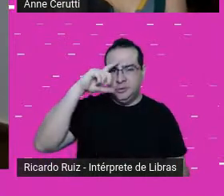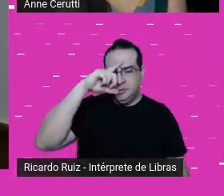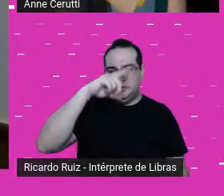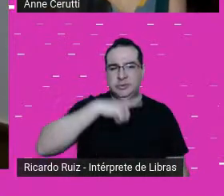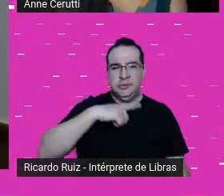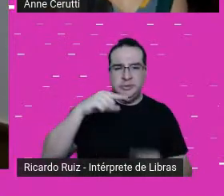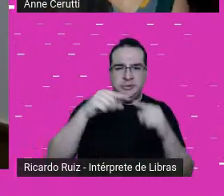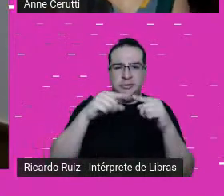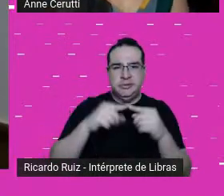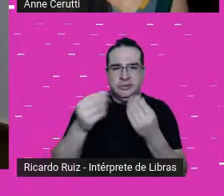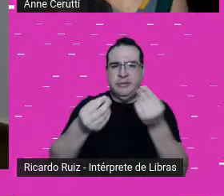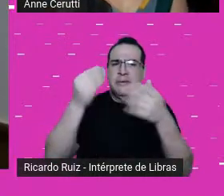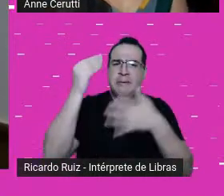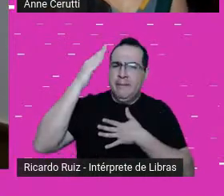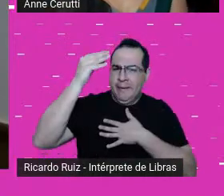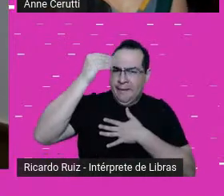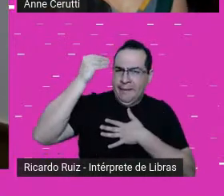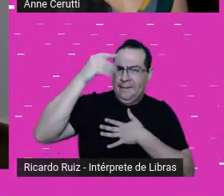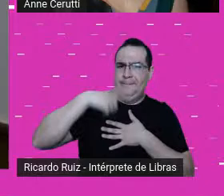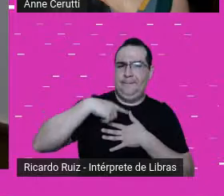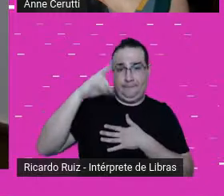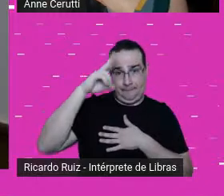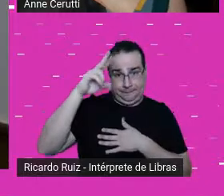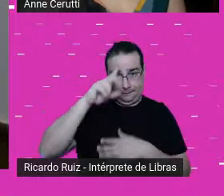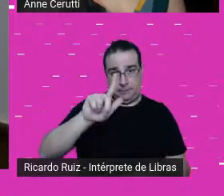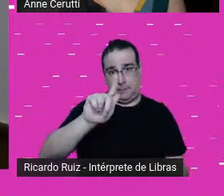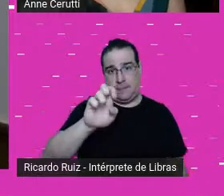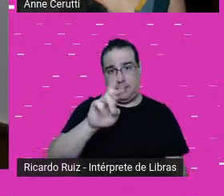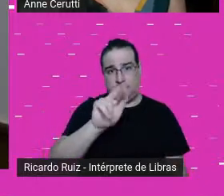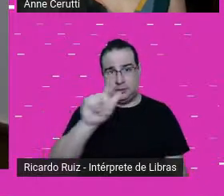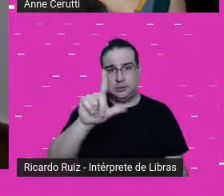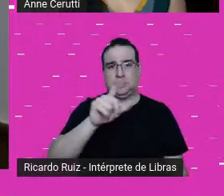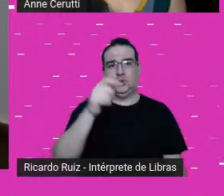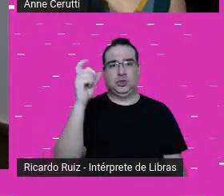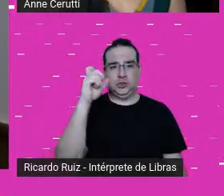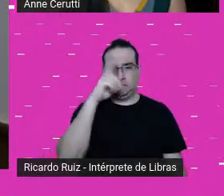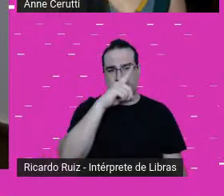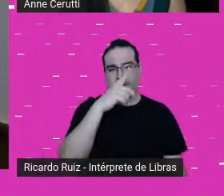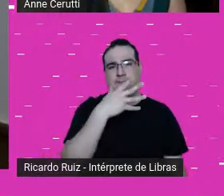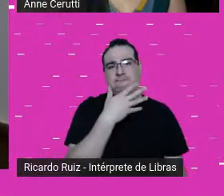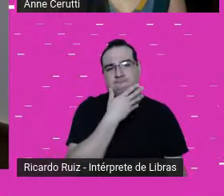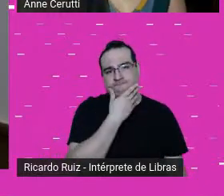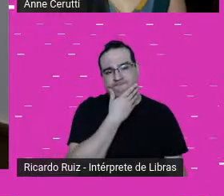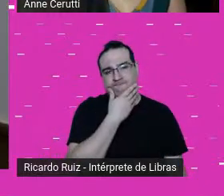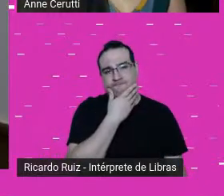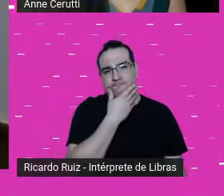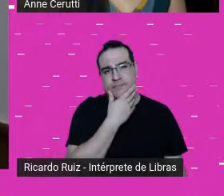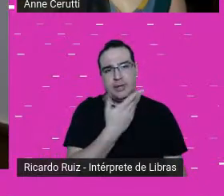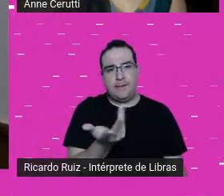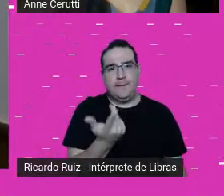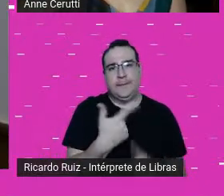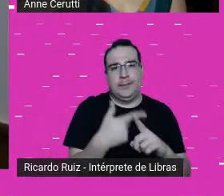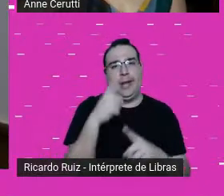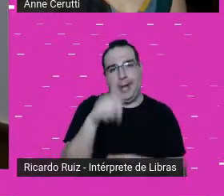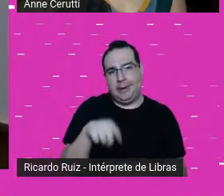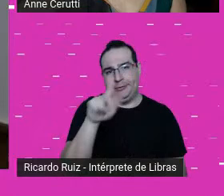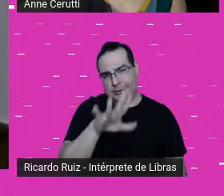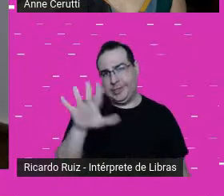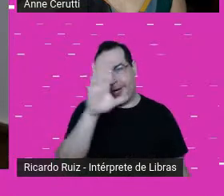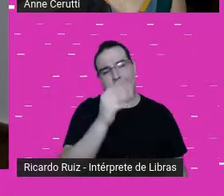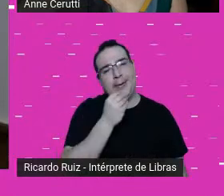em termos da minha experiência, eu lembro que o geral era uma coisa difícil, porque era um geral, mas obviamente